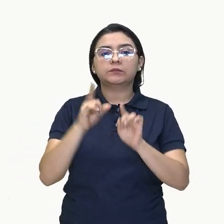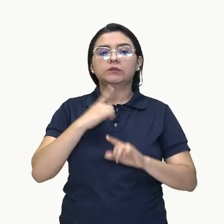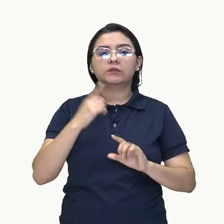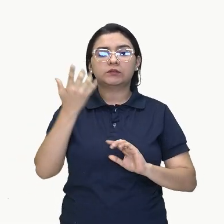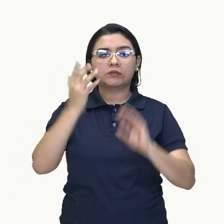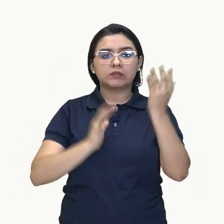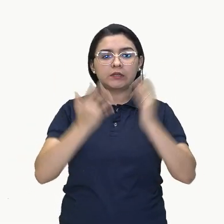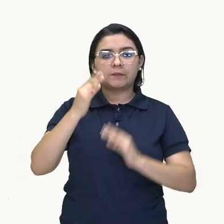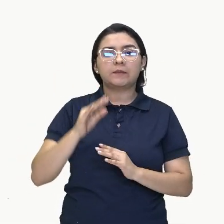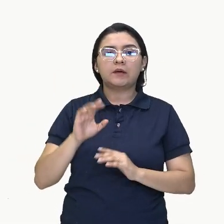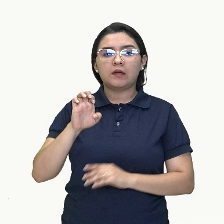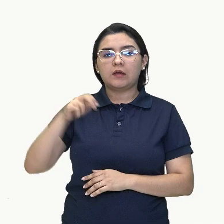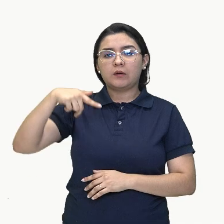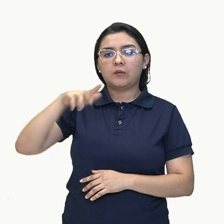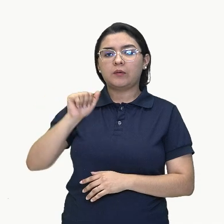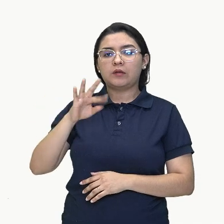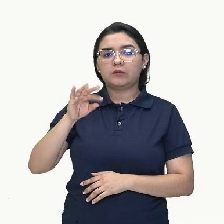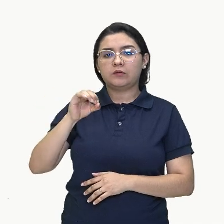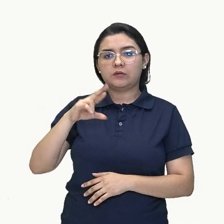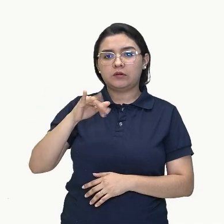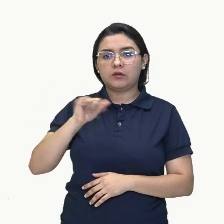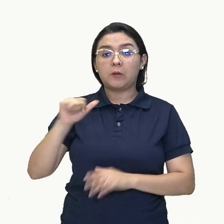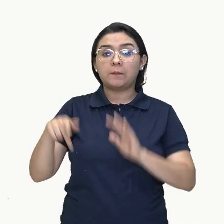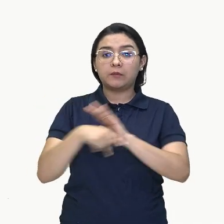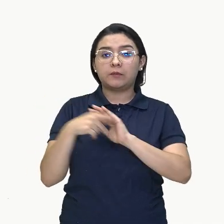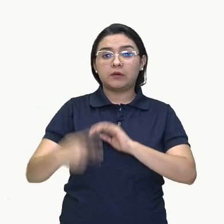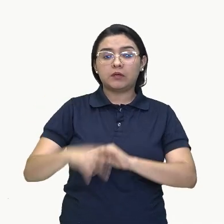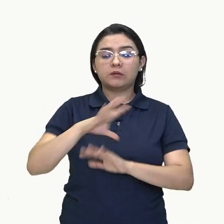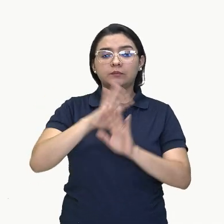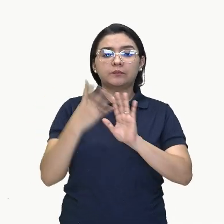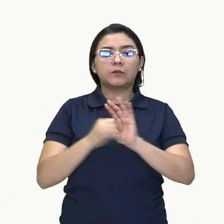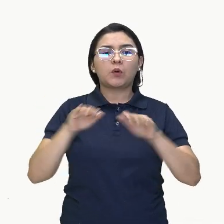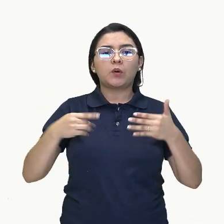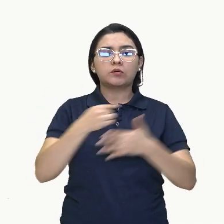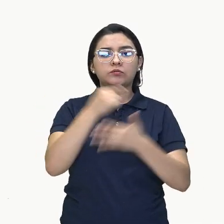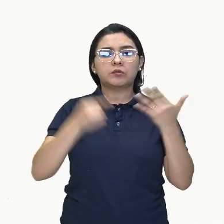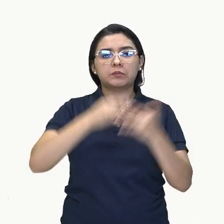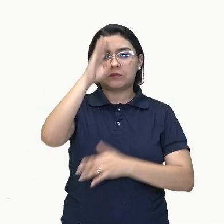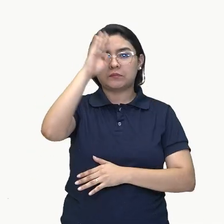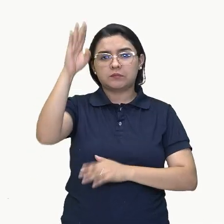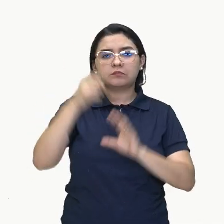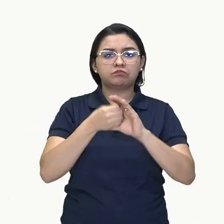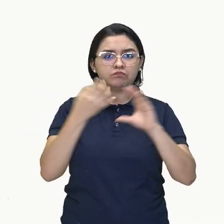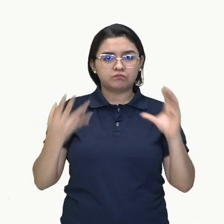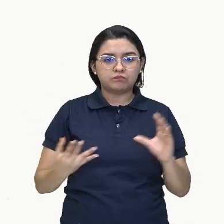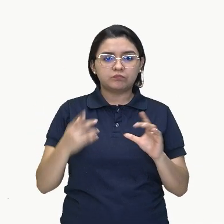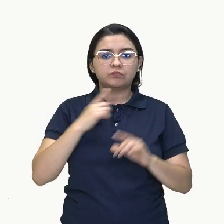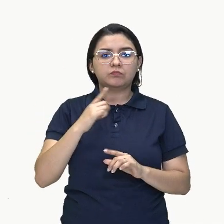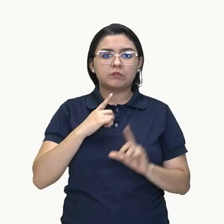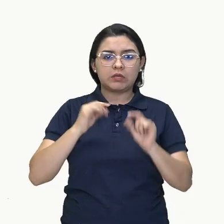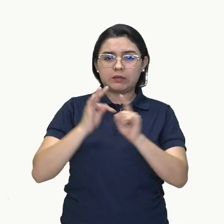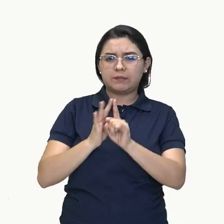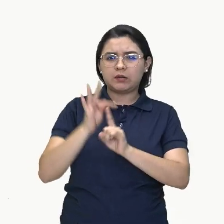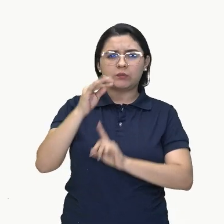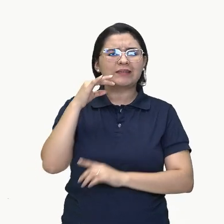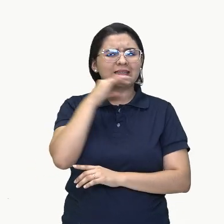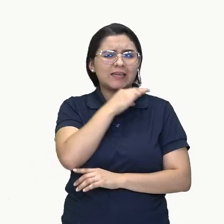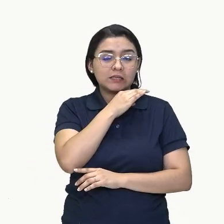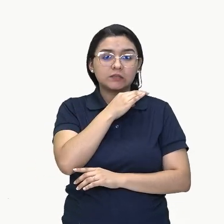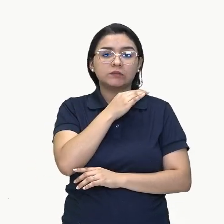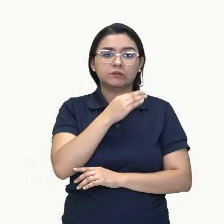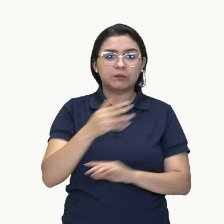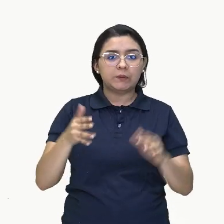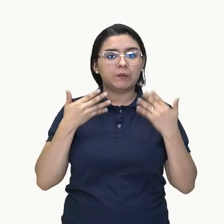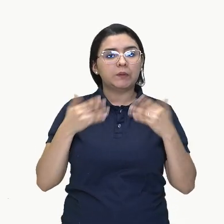clima equatorial aí da nossa região, né? Quais são as principais características? Altas temperaturas